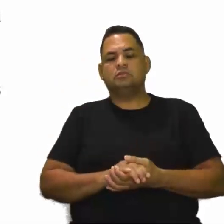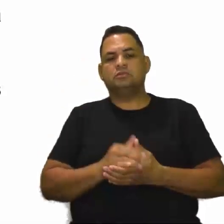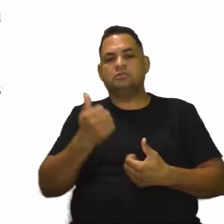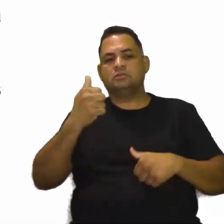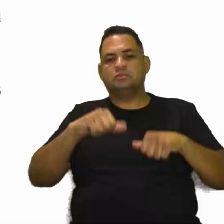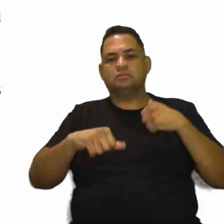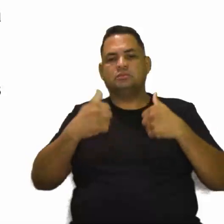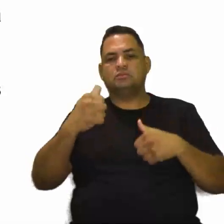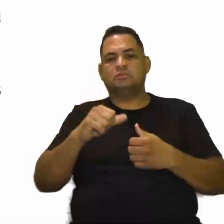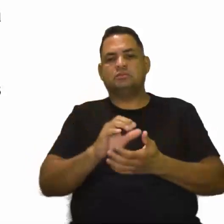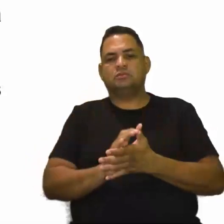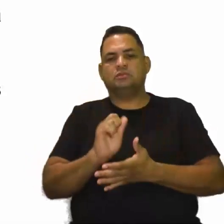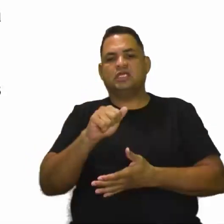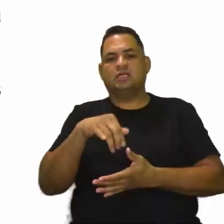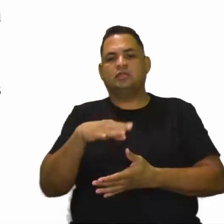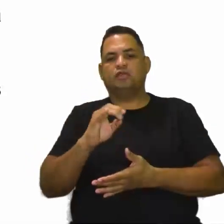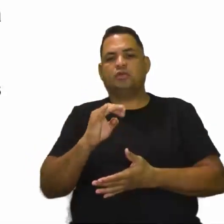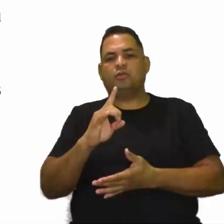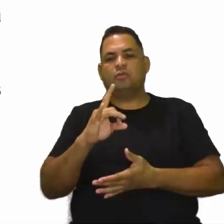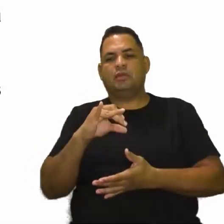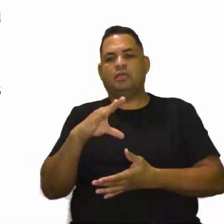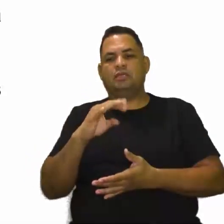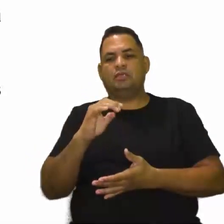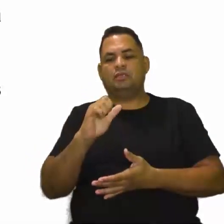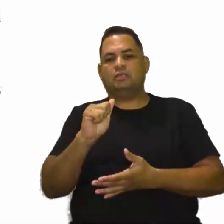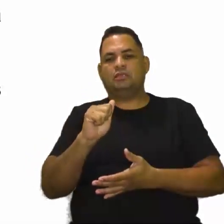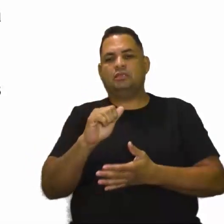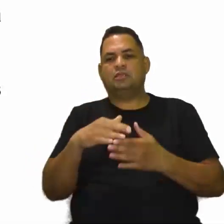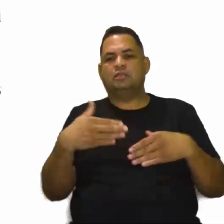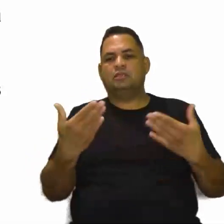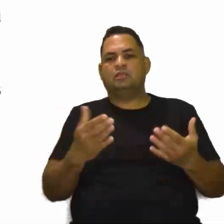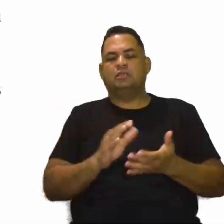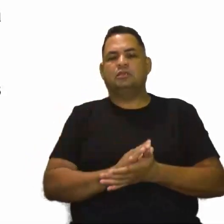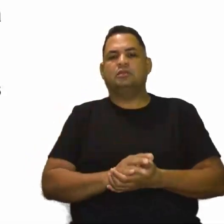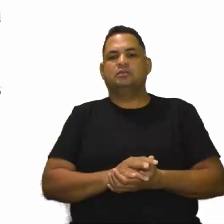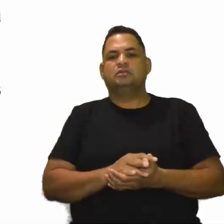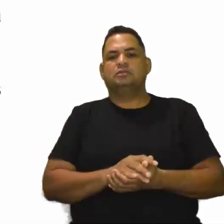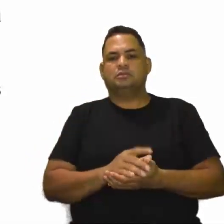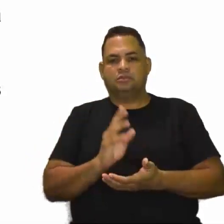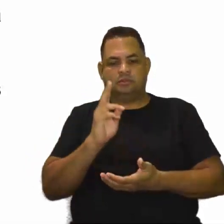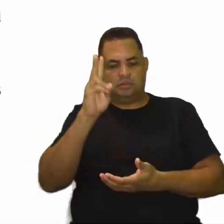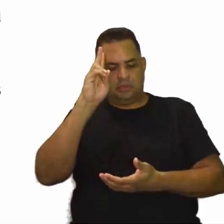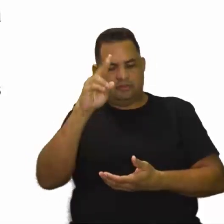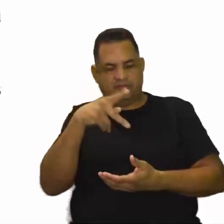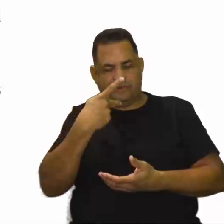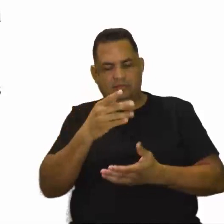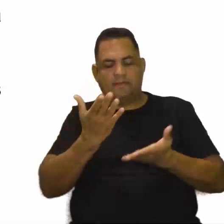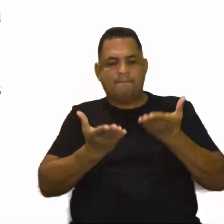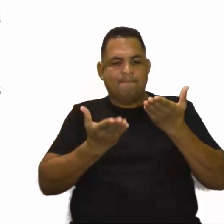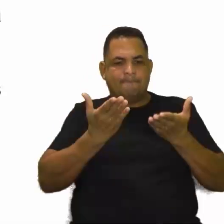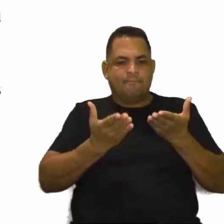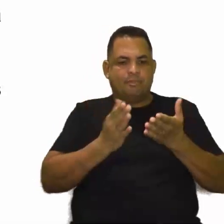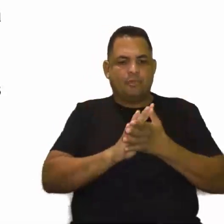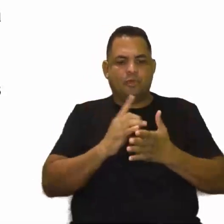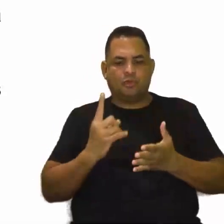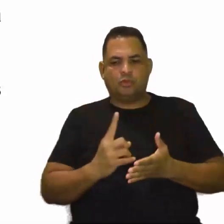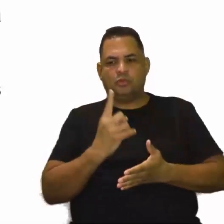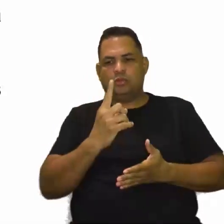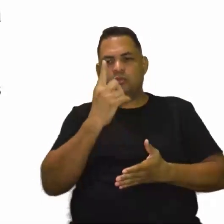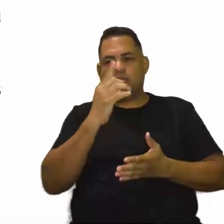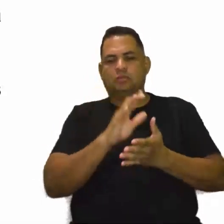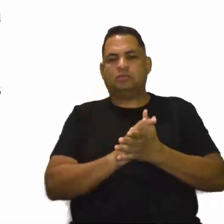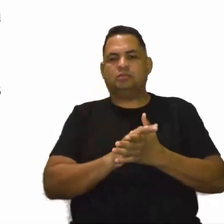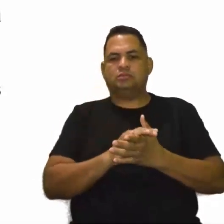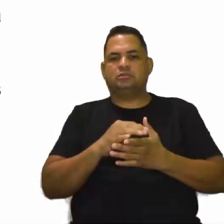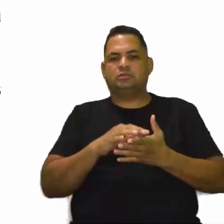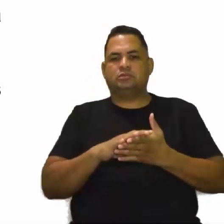da avaliação antropométrica, lembra lá da antropométrica? Nós falamos lá de peso, de estatura,